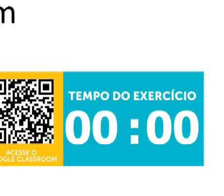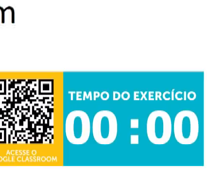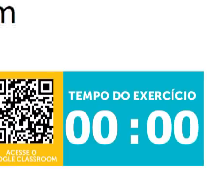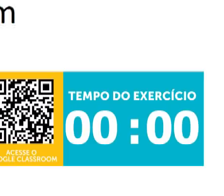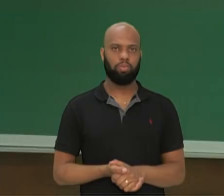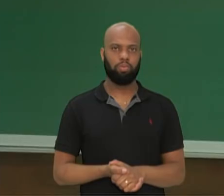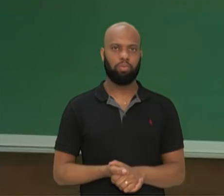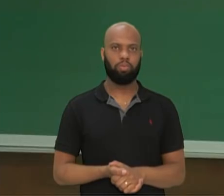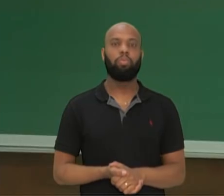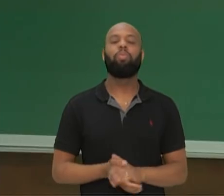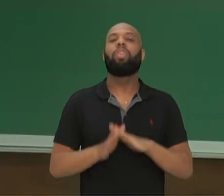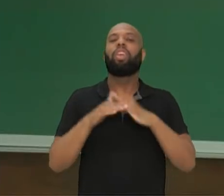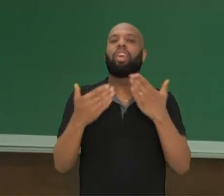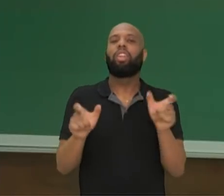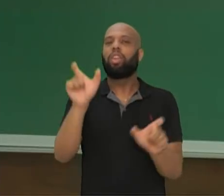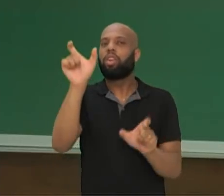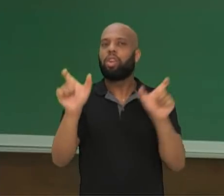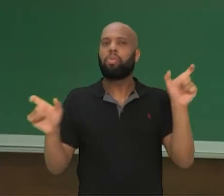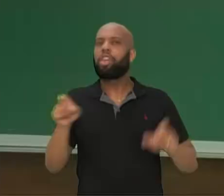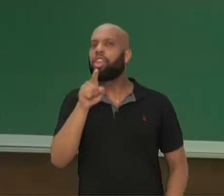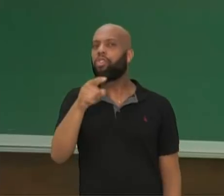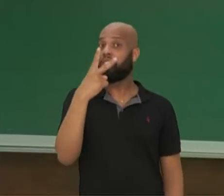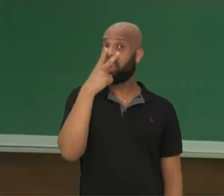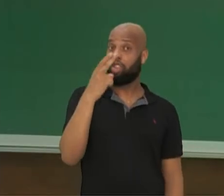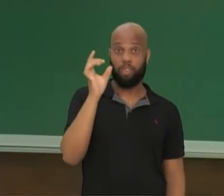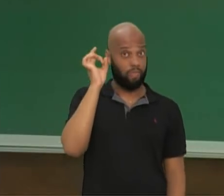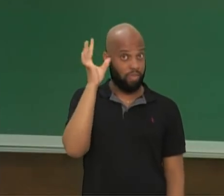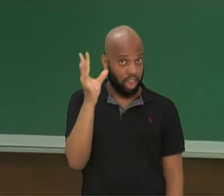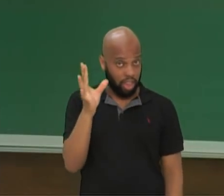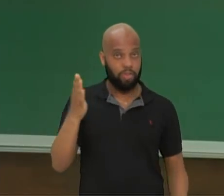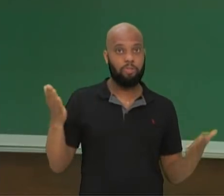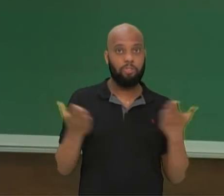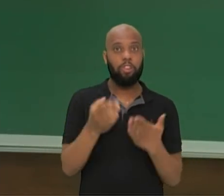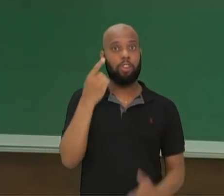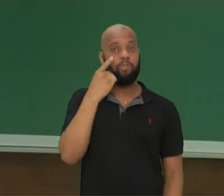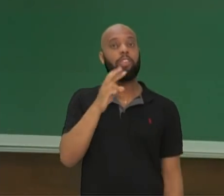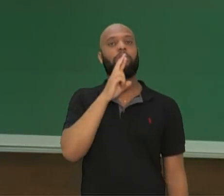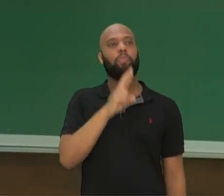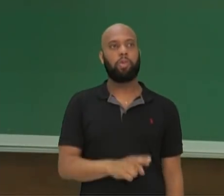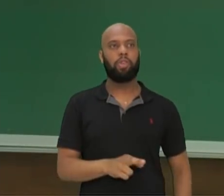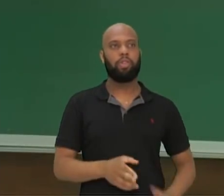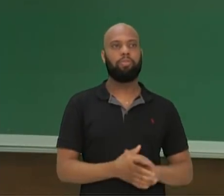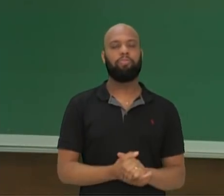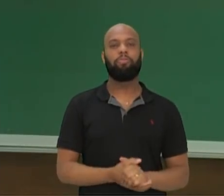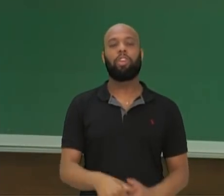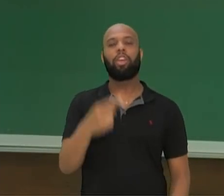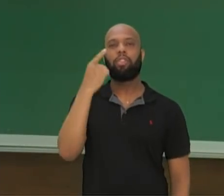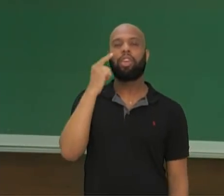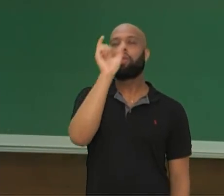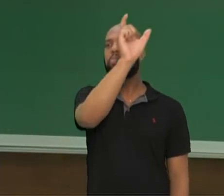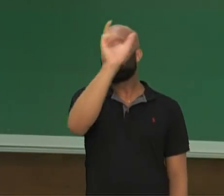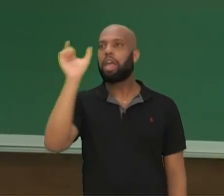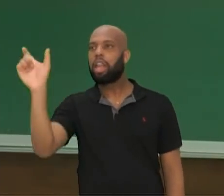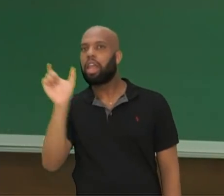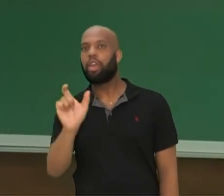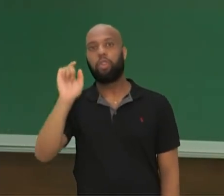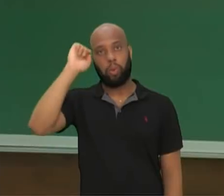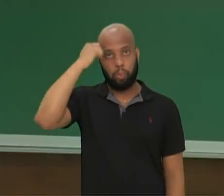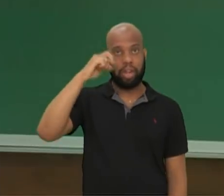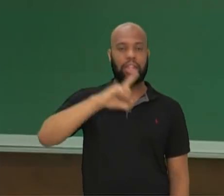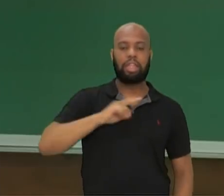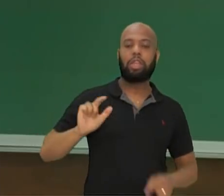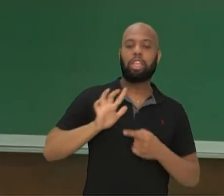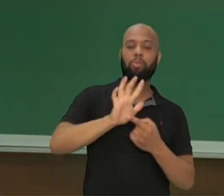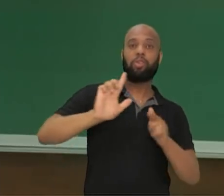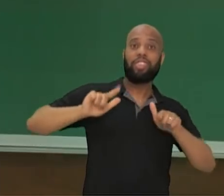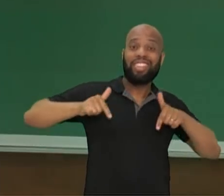Então, fácil, não é, pessoal? Vamos lá? verificando qual dessas palavras vai